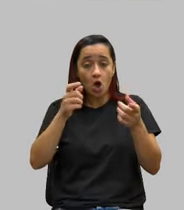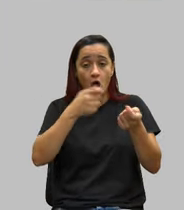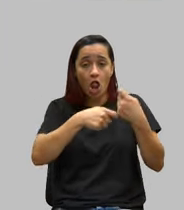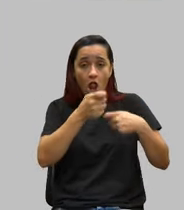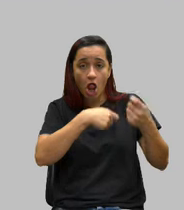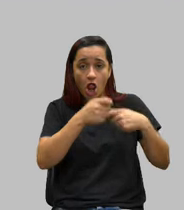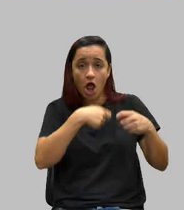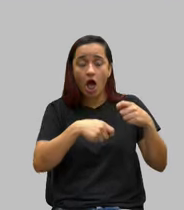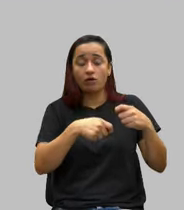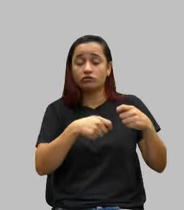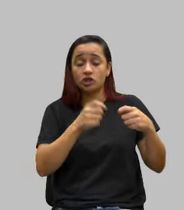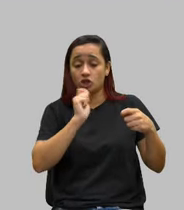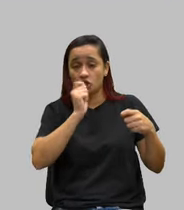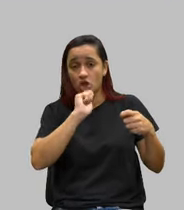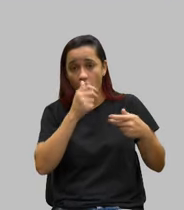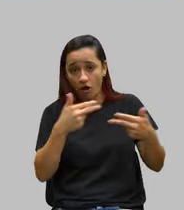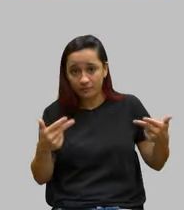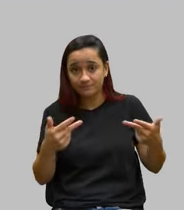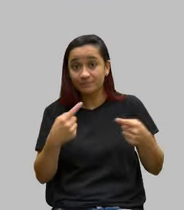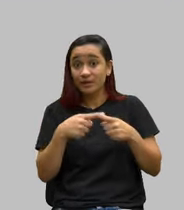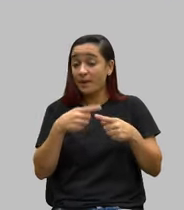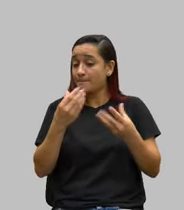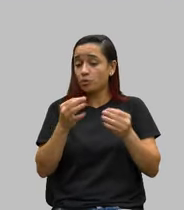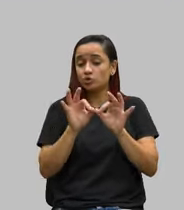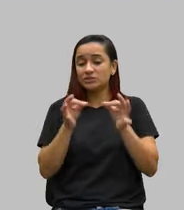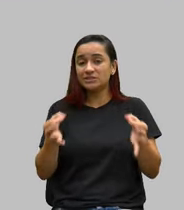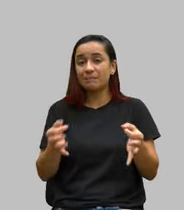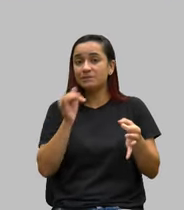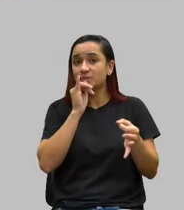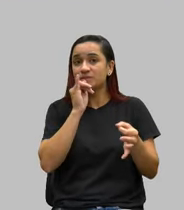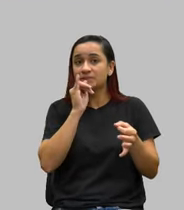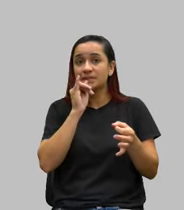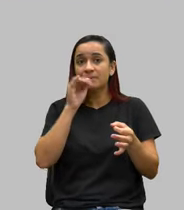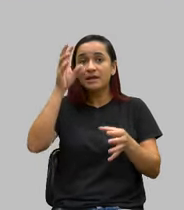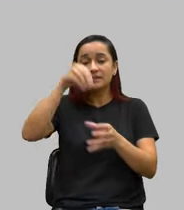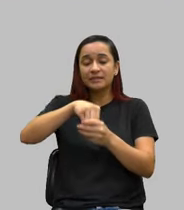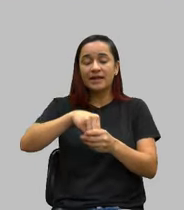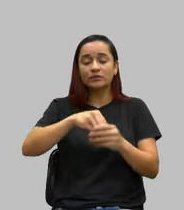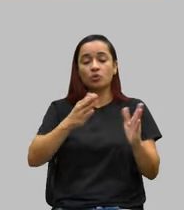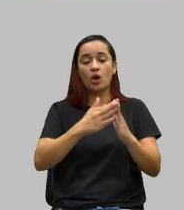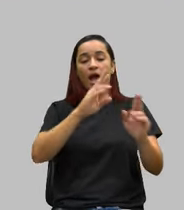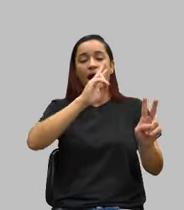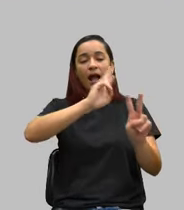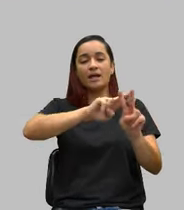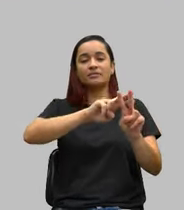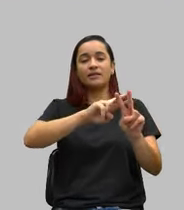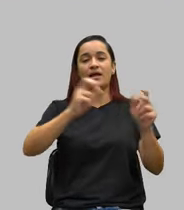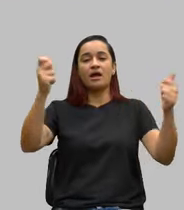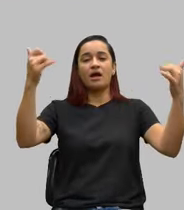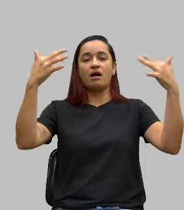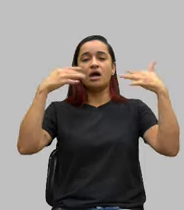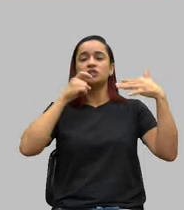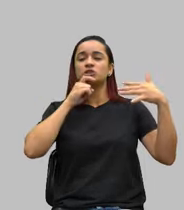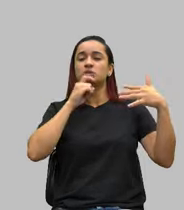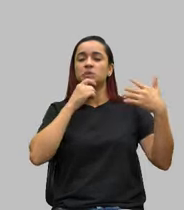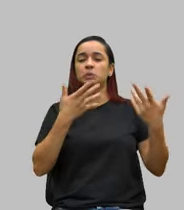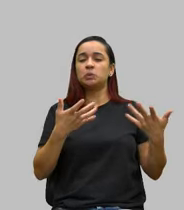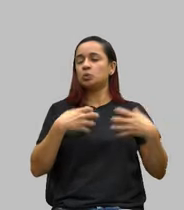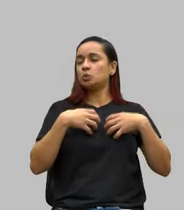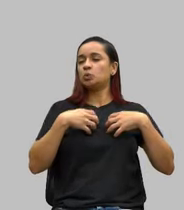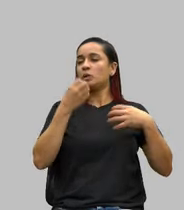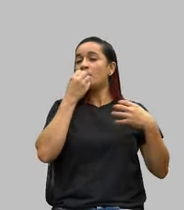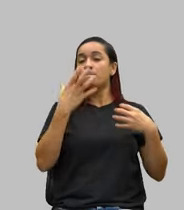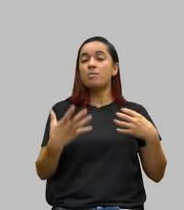porque é muito simples você encastelar numa cadeira com ar condicionado longe da realidade do dia a dia